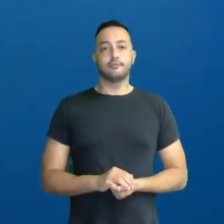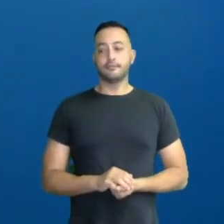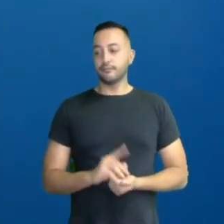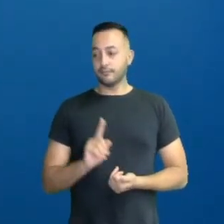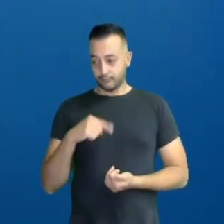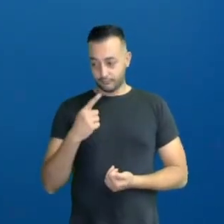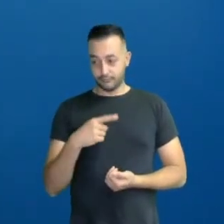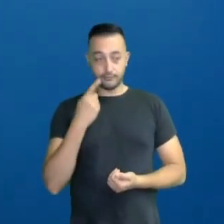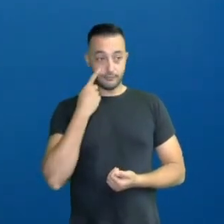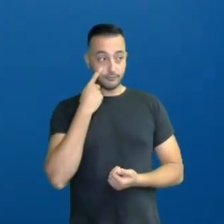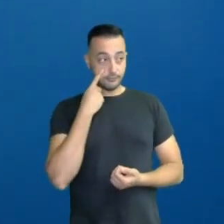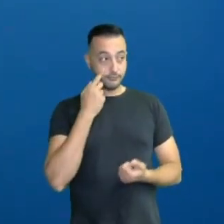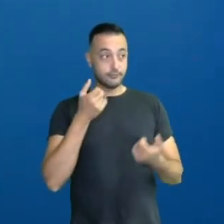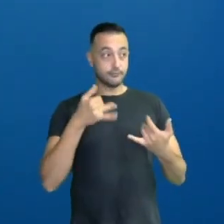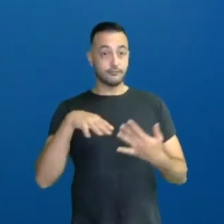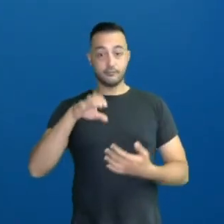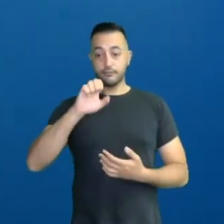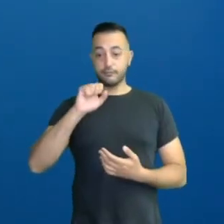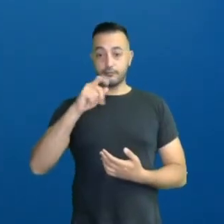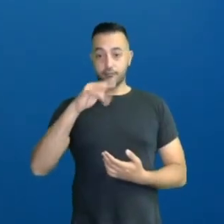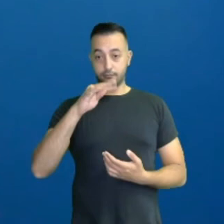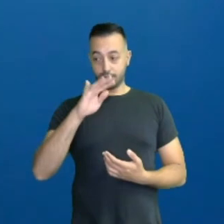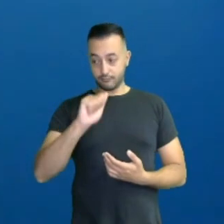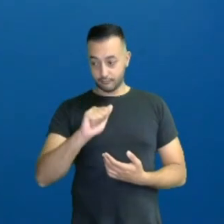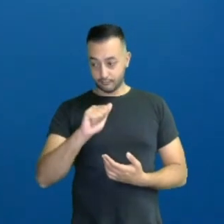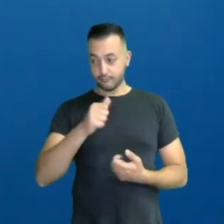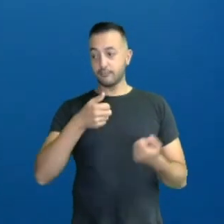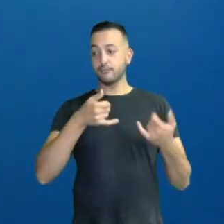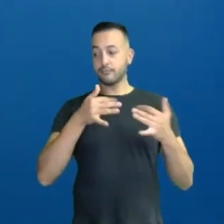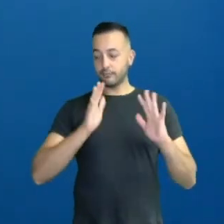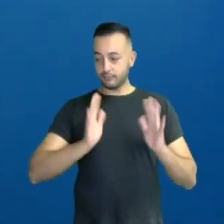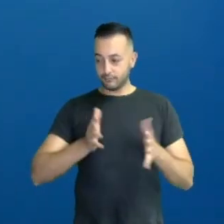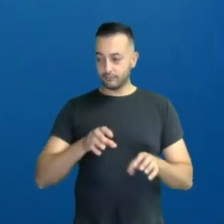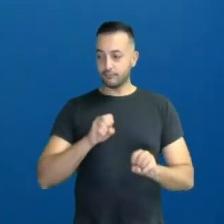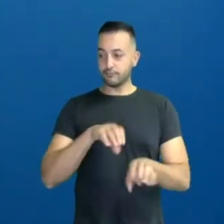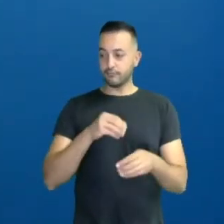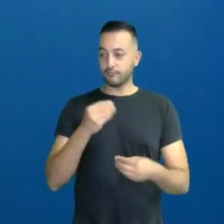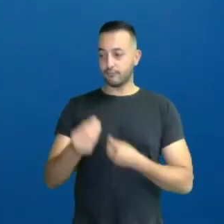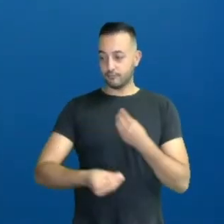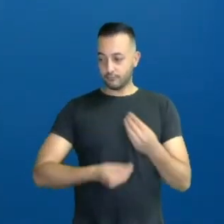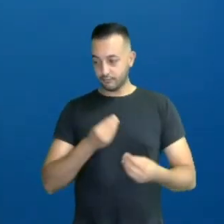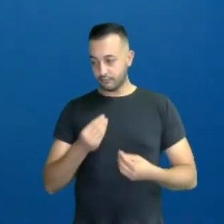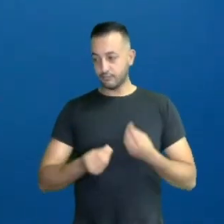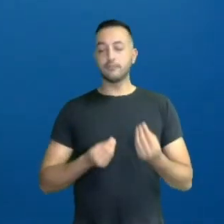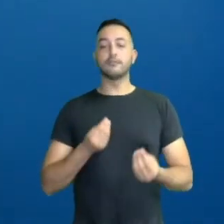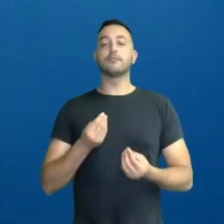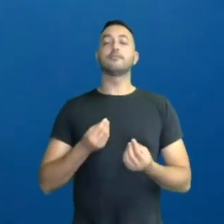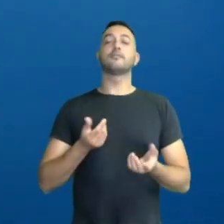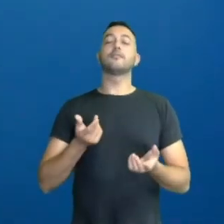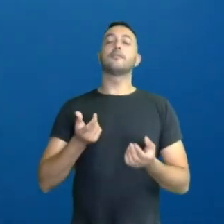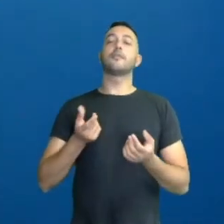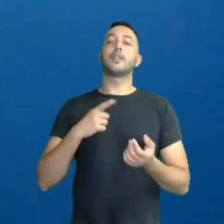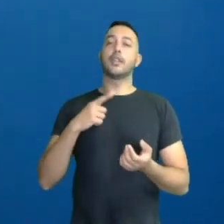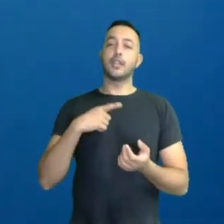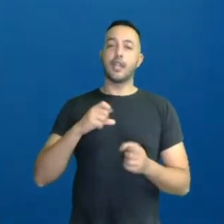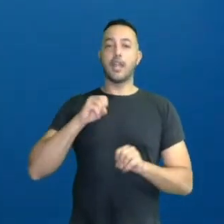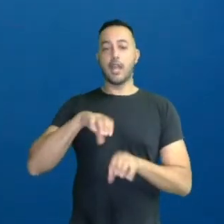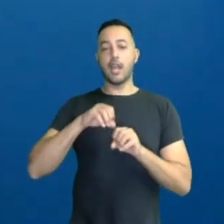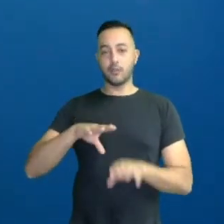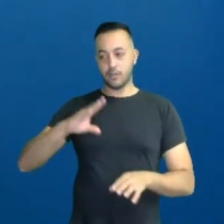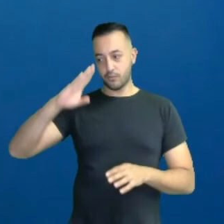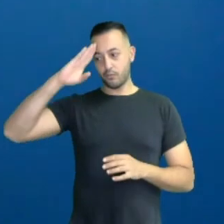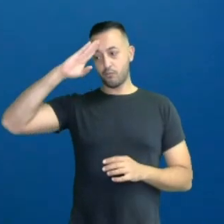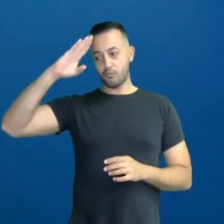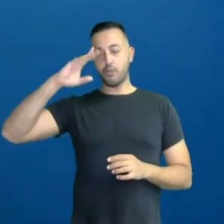Depois a gente vai ver um pouquinho aqui sobre Esparta, que eu já falei sobre a educação espartana, que ela é voltada para uma educação militar.